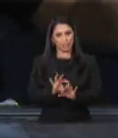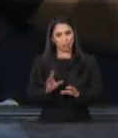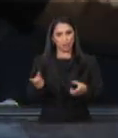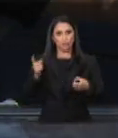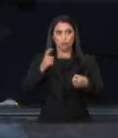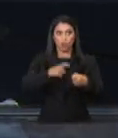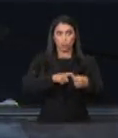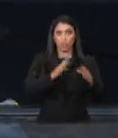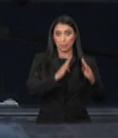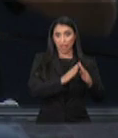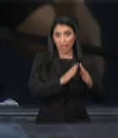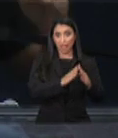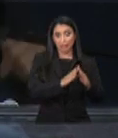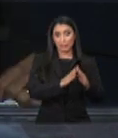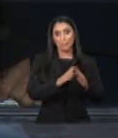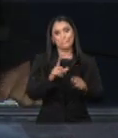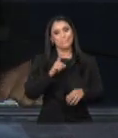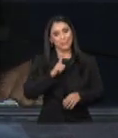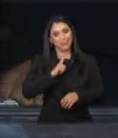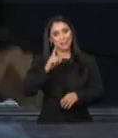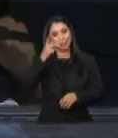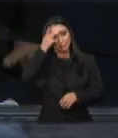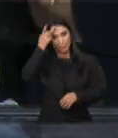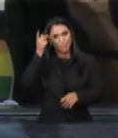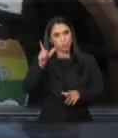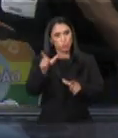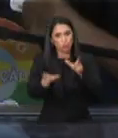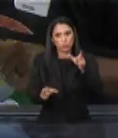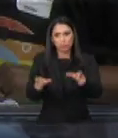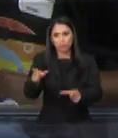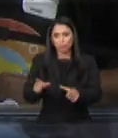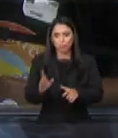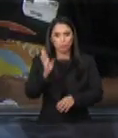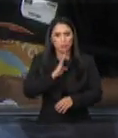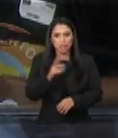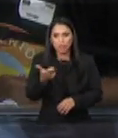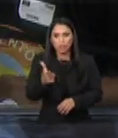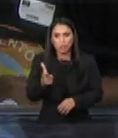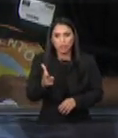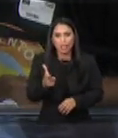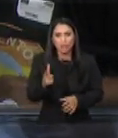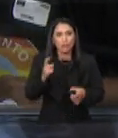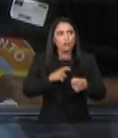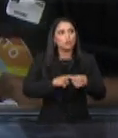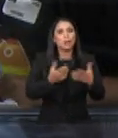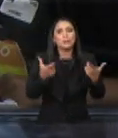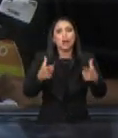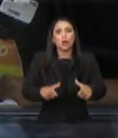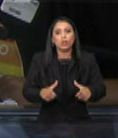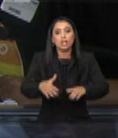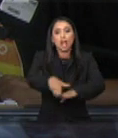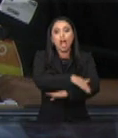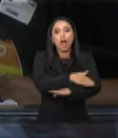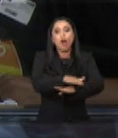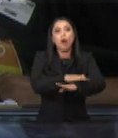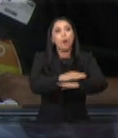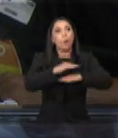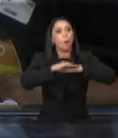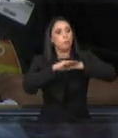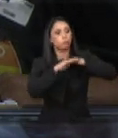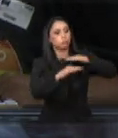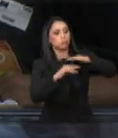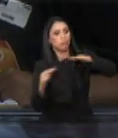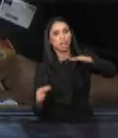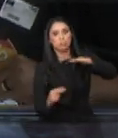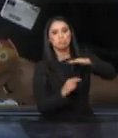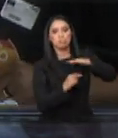muitas pessoas em todo o Brasil não tem para onde voltar não sei para as marquises a não ser para